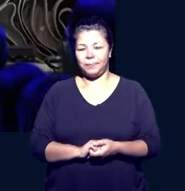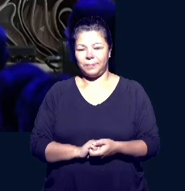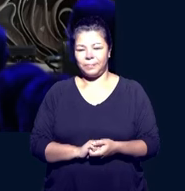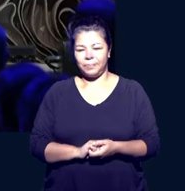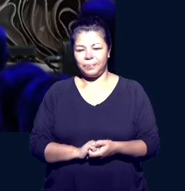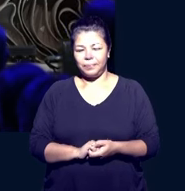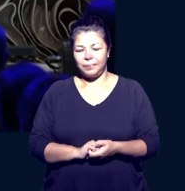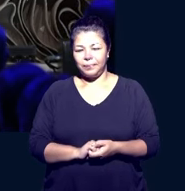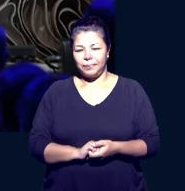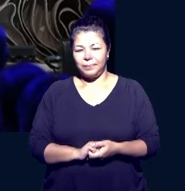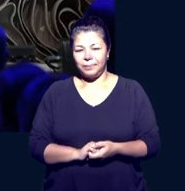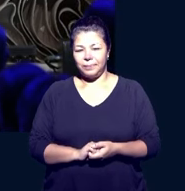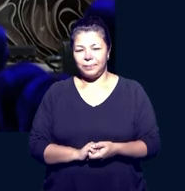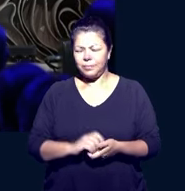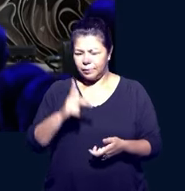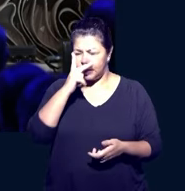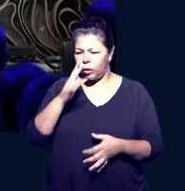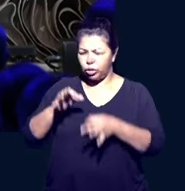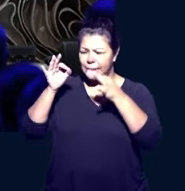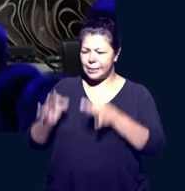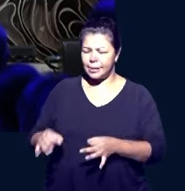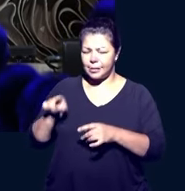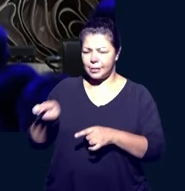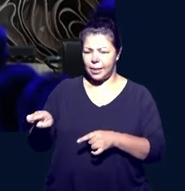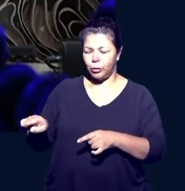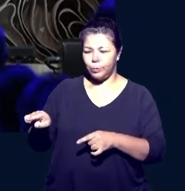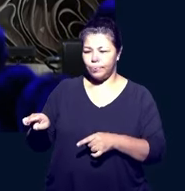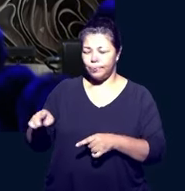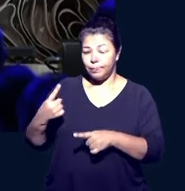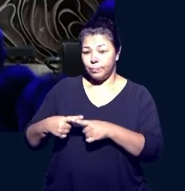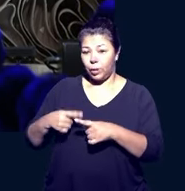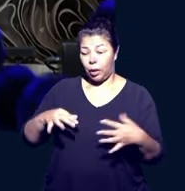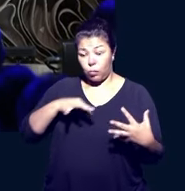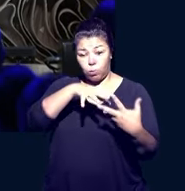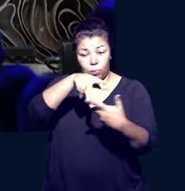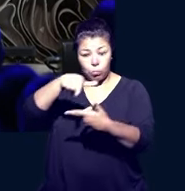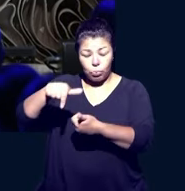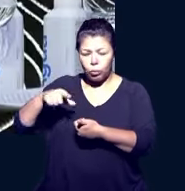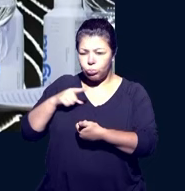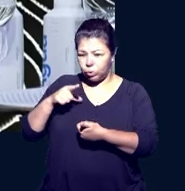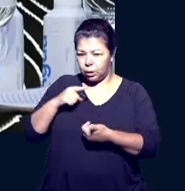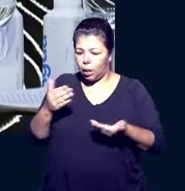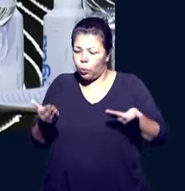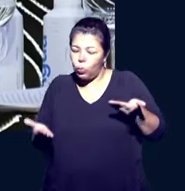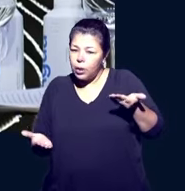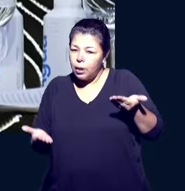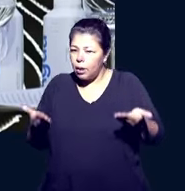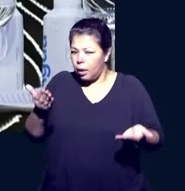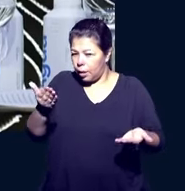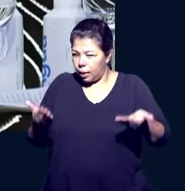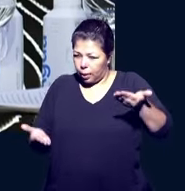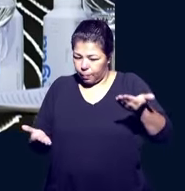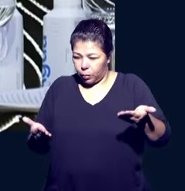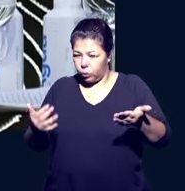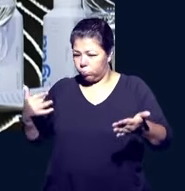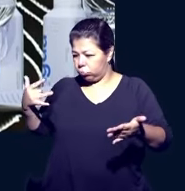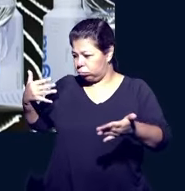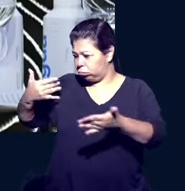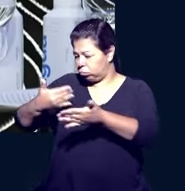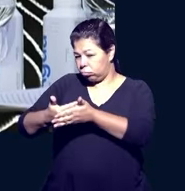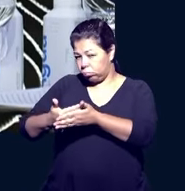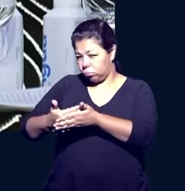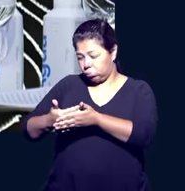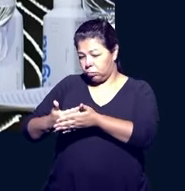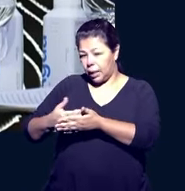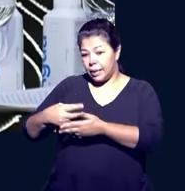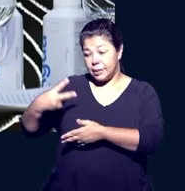nistro eu acho que você tem toda a razão de que o mundo vive um certo reequilíbrio institucional desde a Segunda Guerra final da